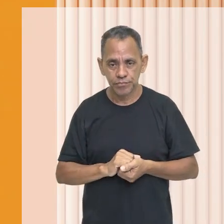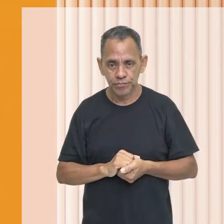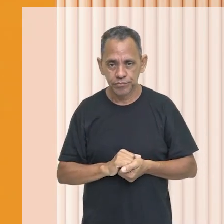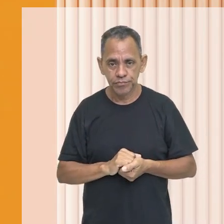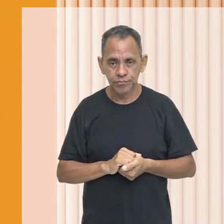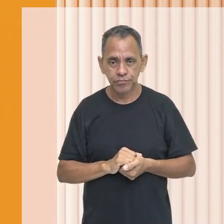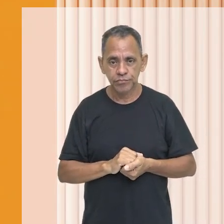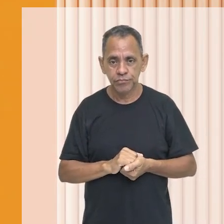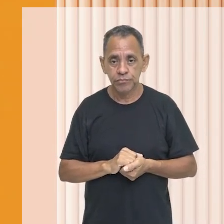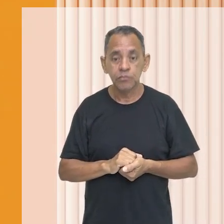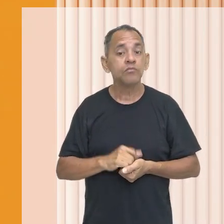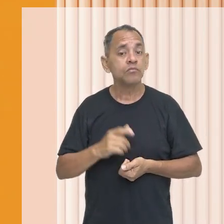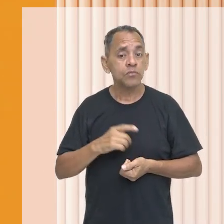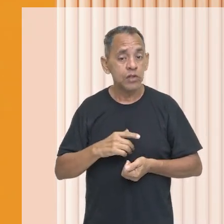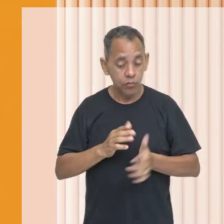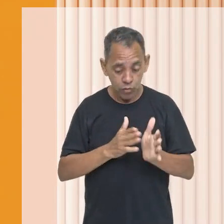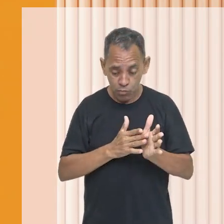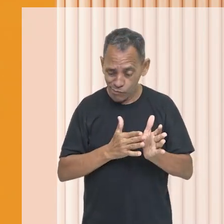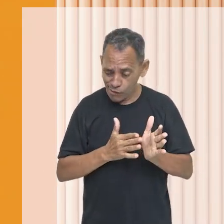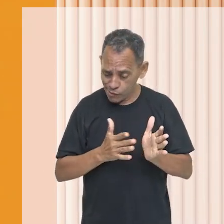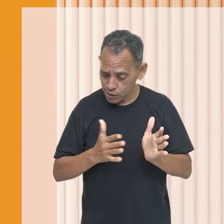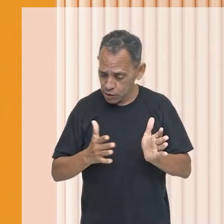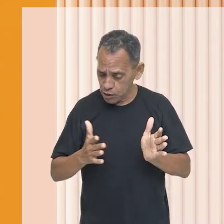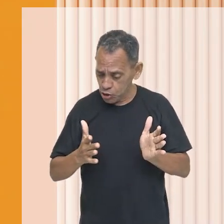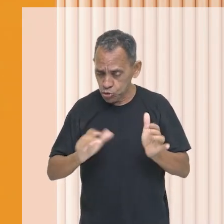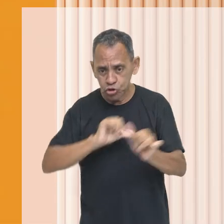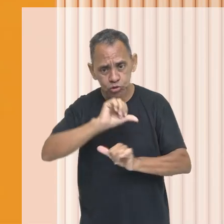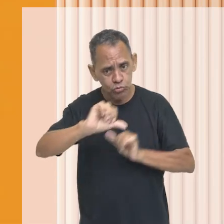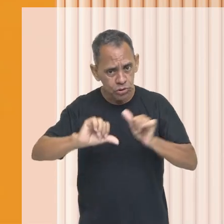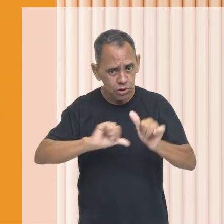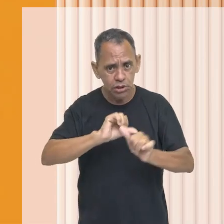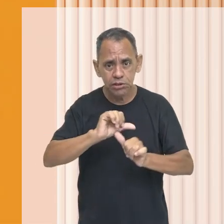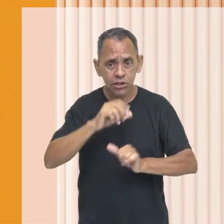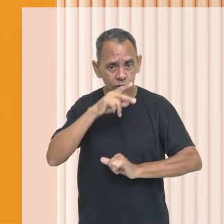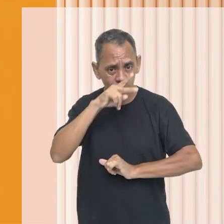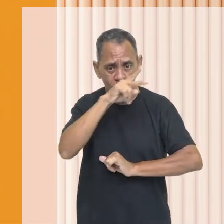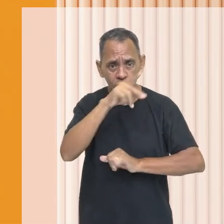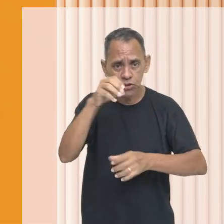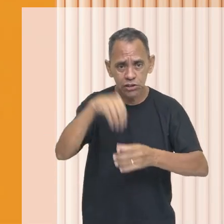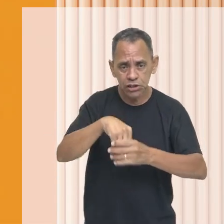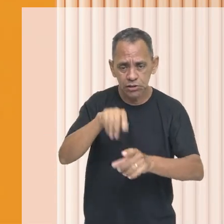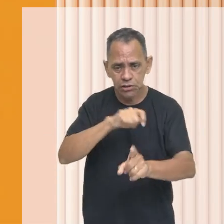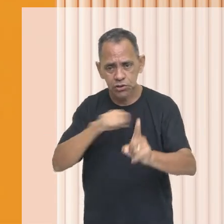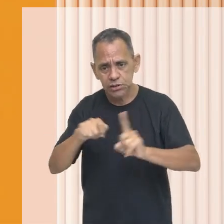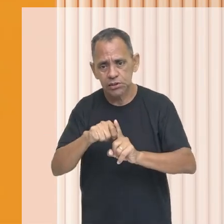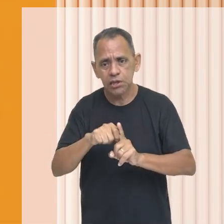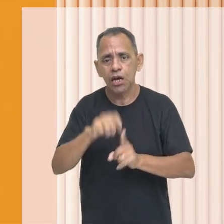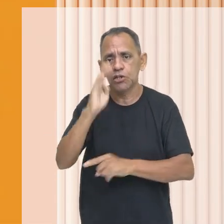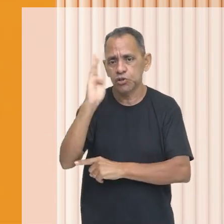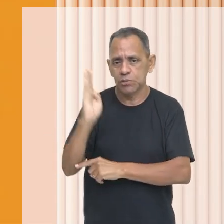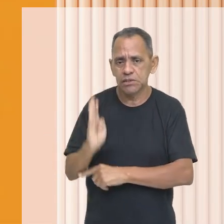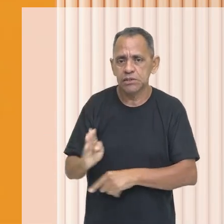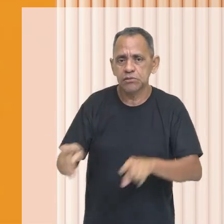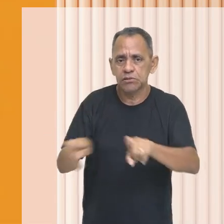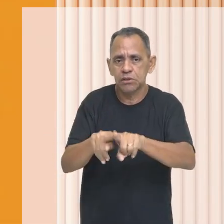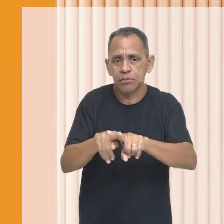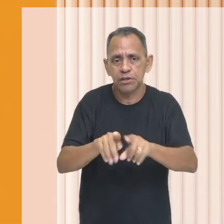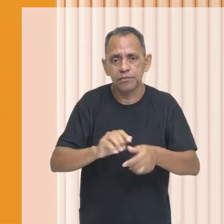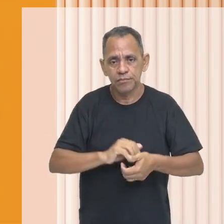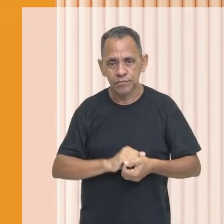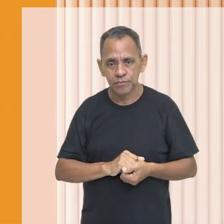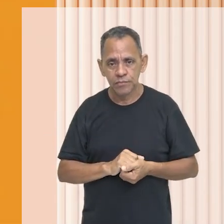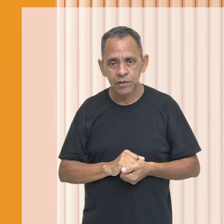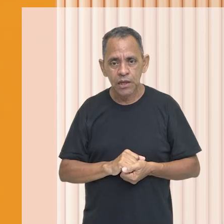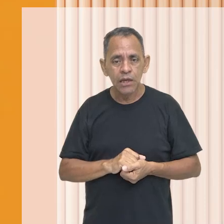né, anos de mudanças e turbulências na sociedade brasileira. Então toda vez, né, que você